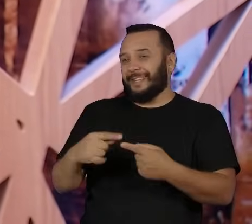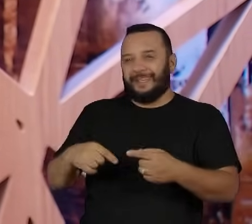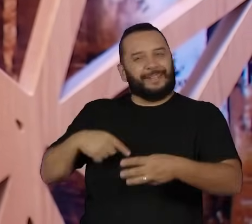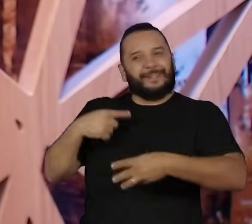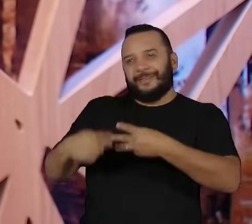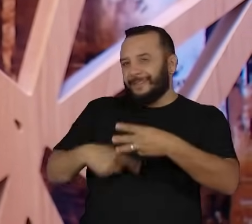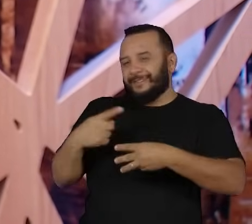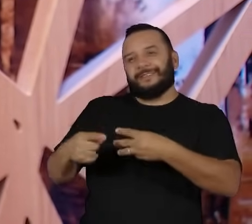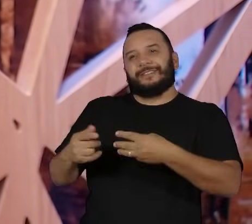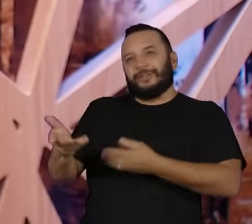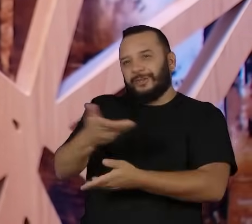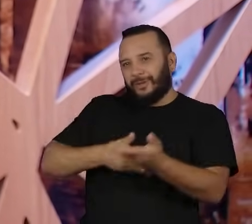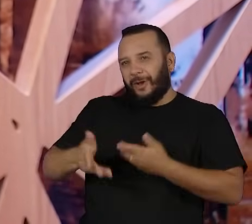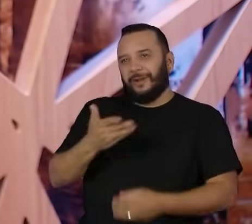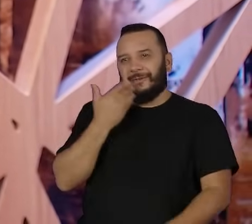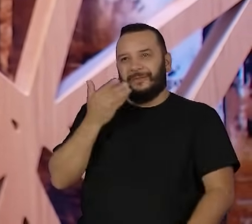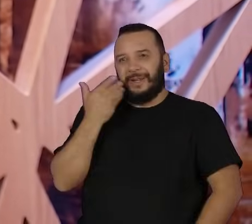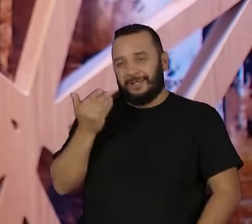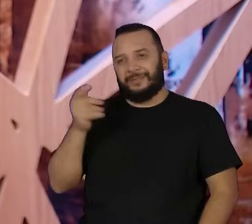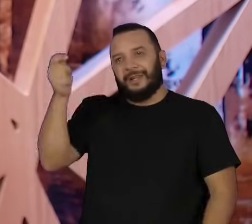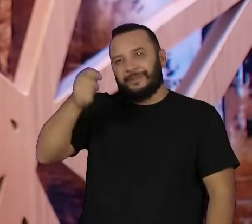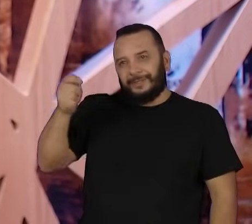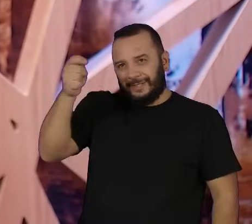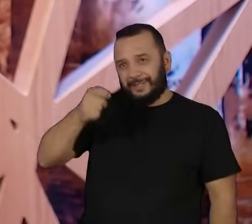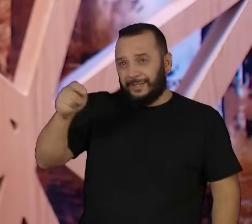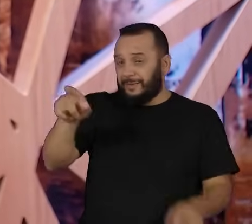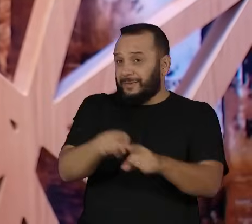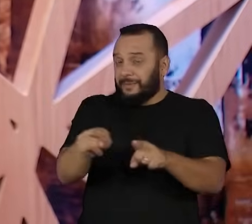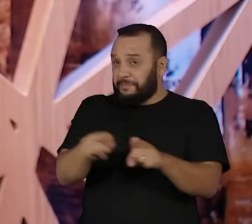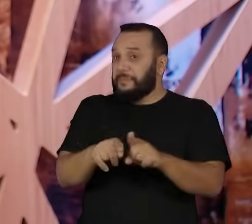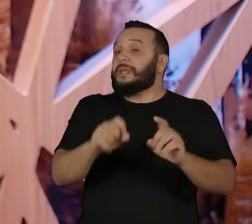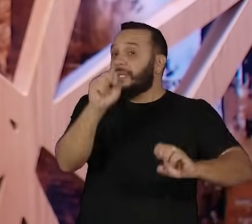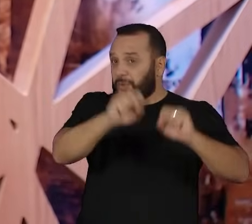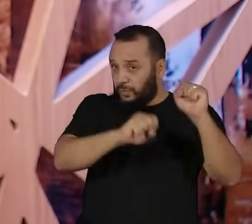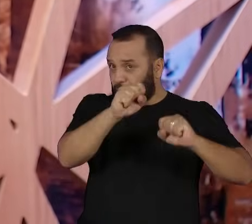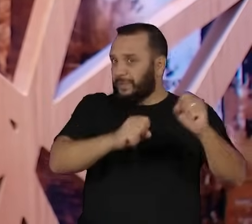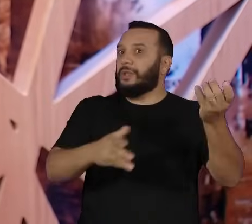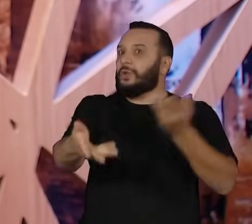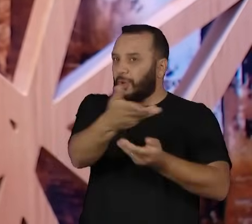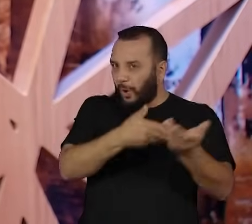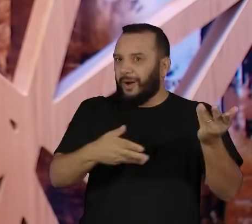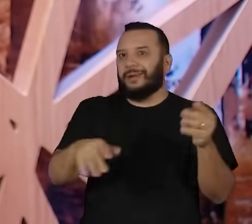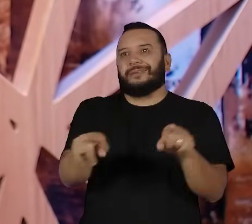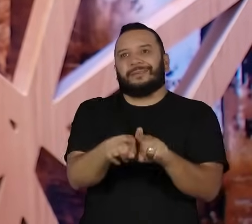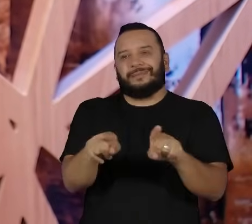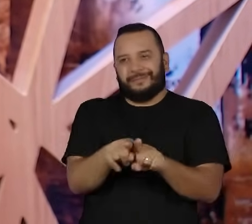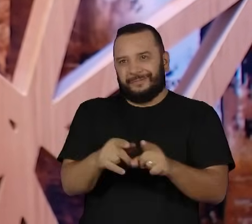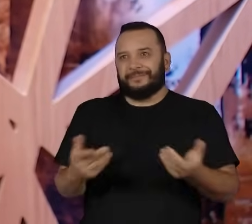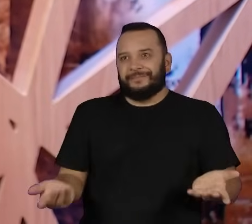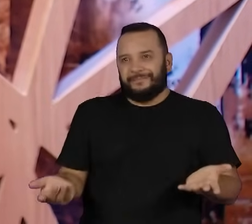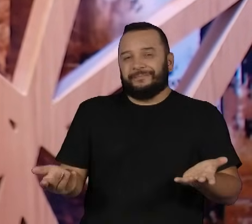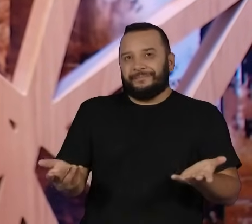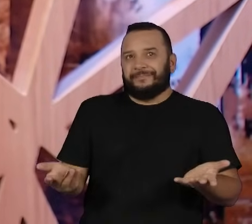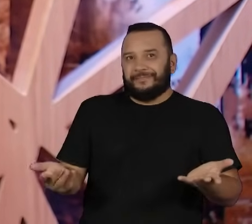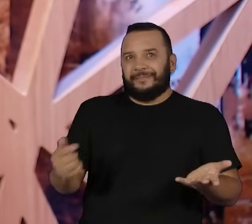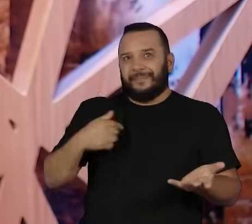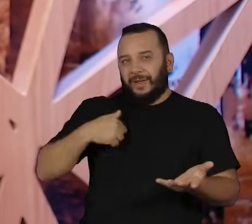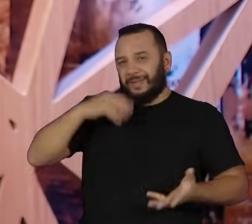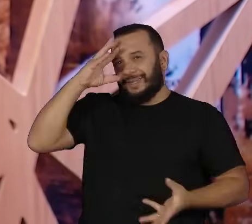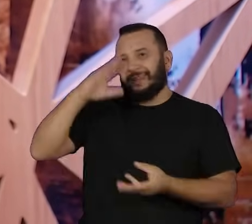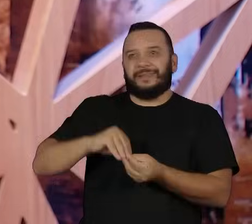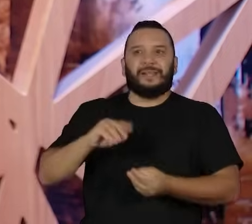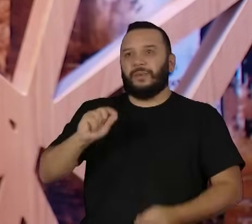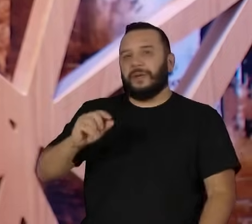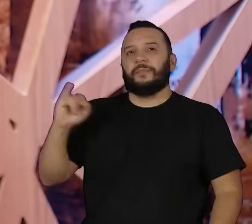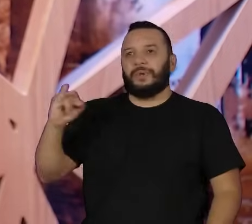muito facilmente, tanto em cooperativas ou até diretamente com a própria indústria, né? E a gente tem que entender também um ponto muito